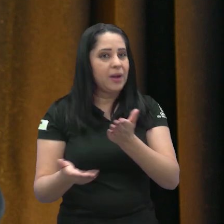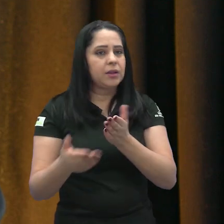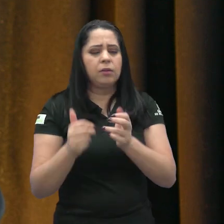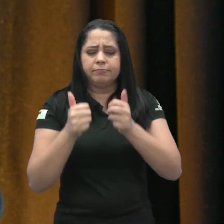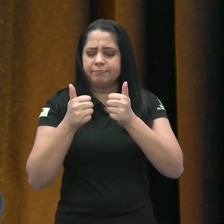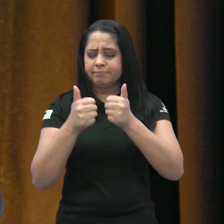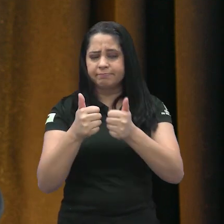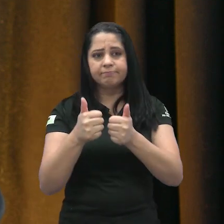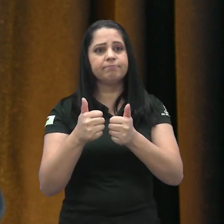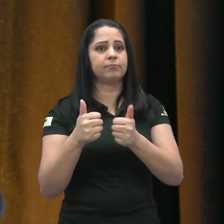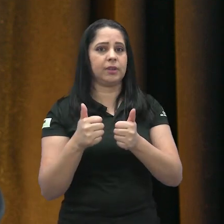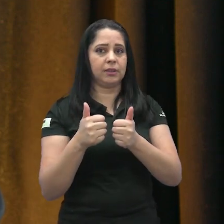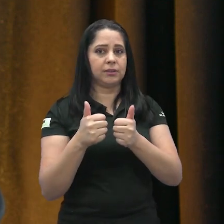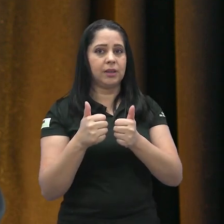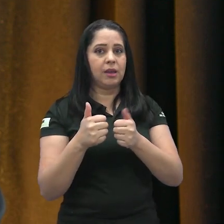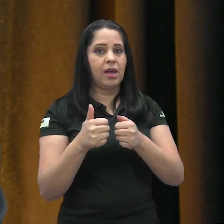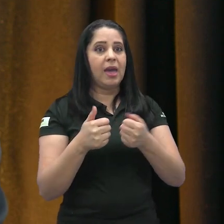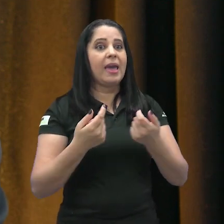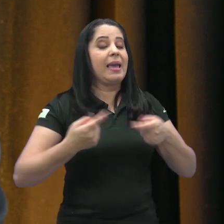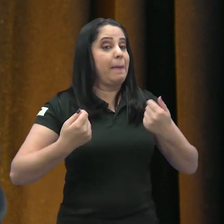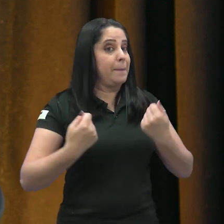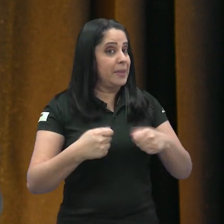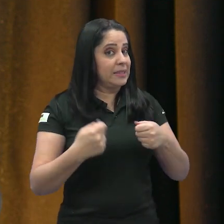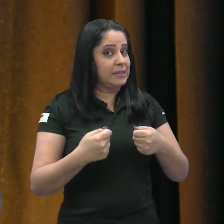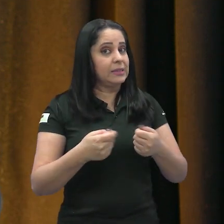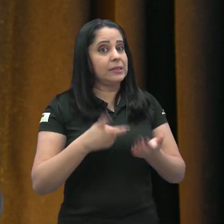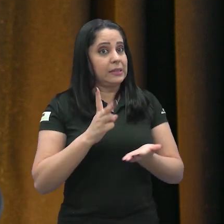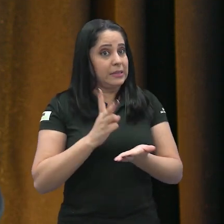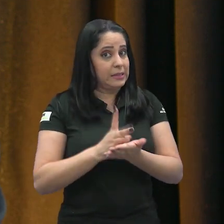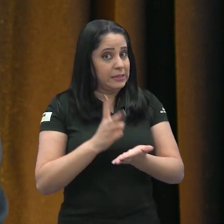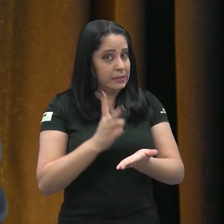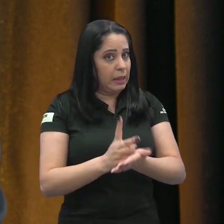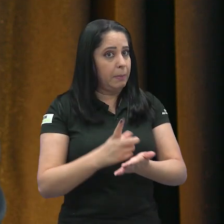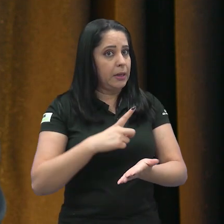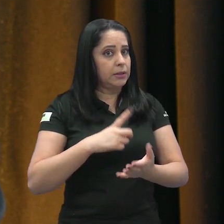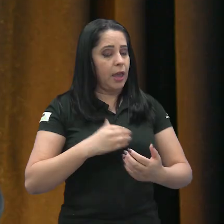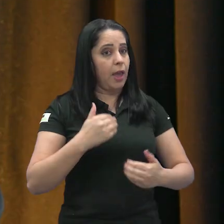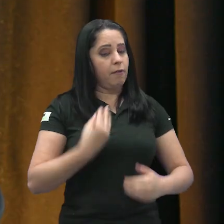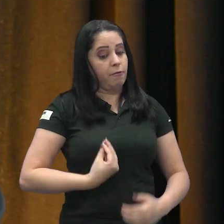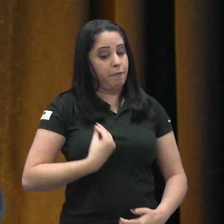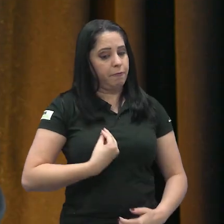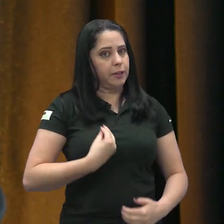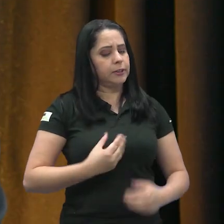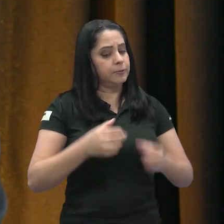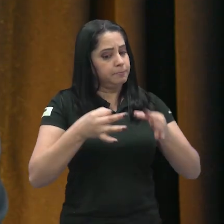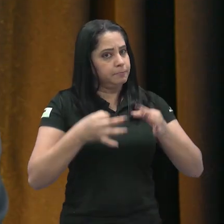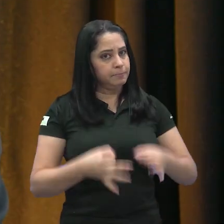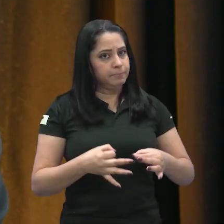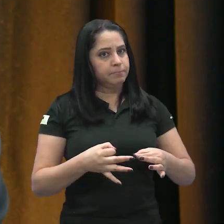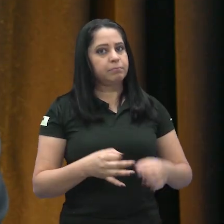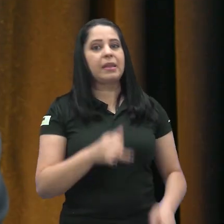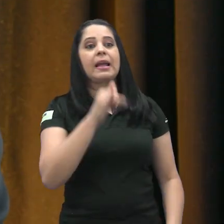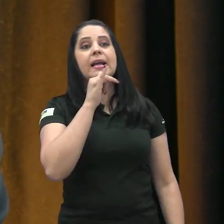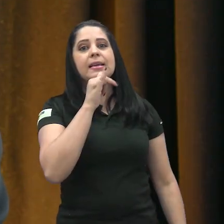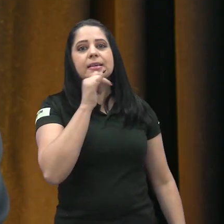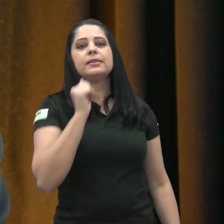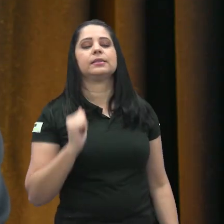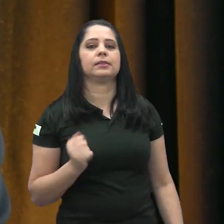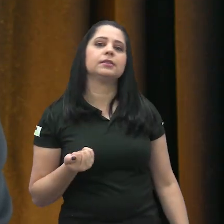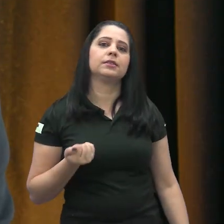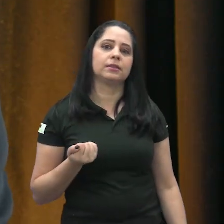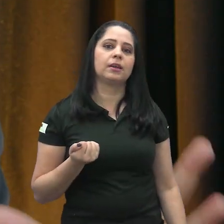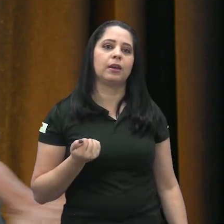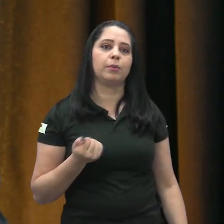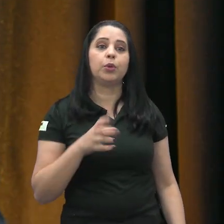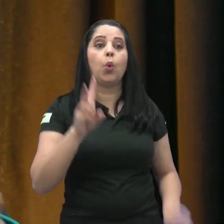pouco dessa questão de você ser fiel a algumas coisas e ter disciplina. Tem pessoas que, por exemplo,